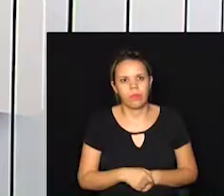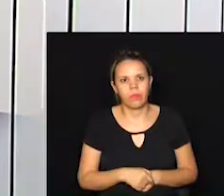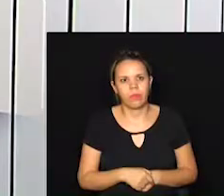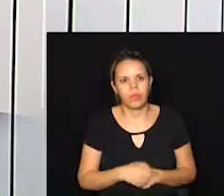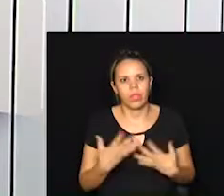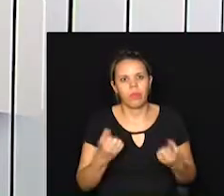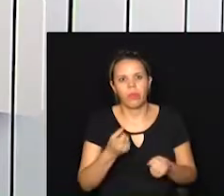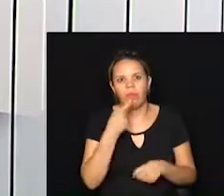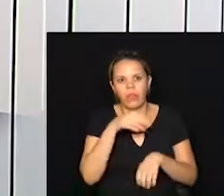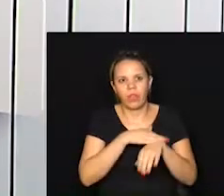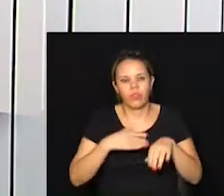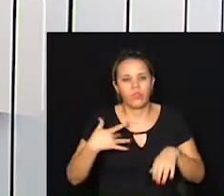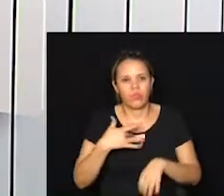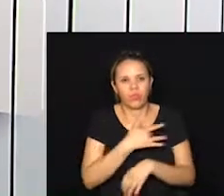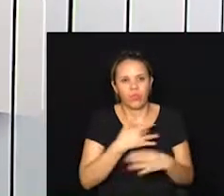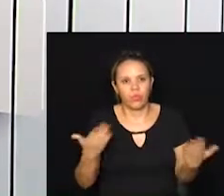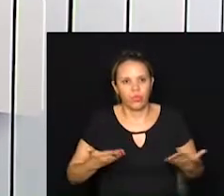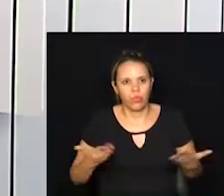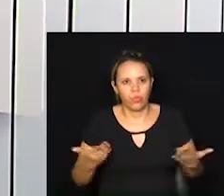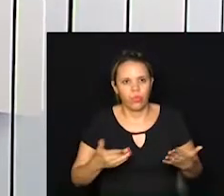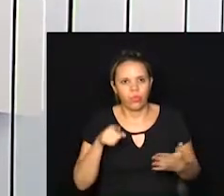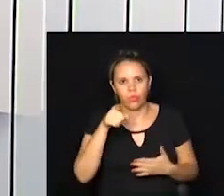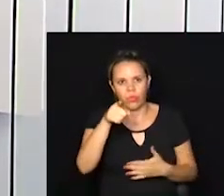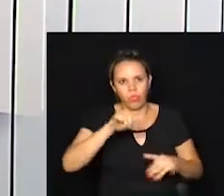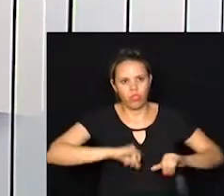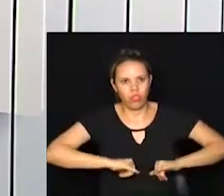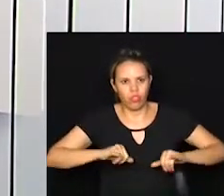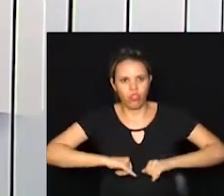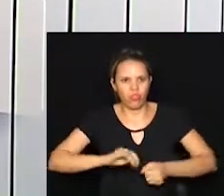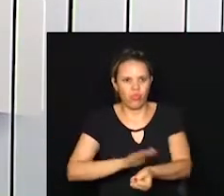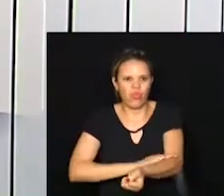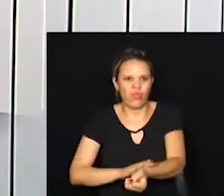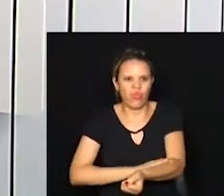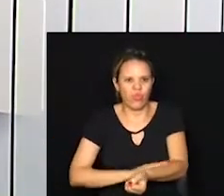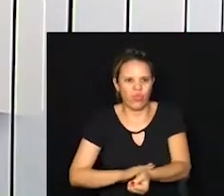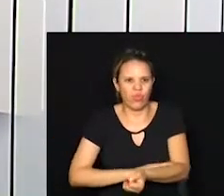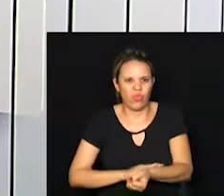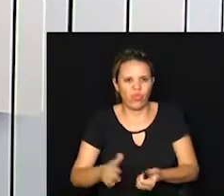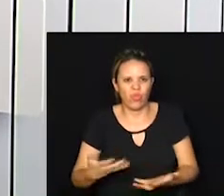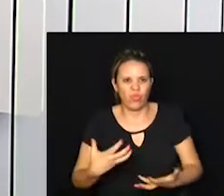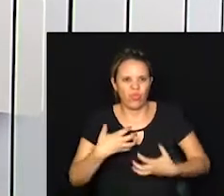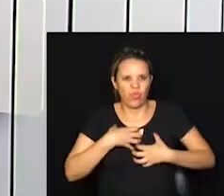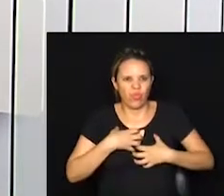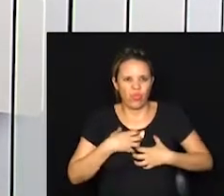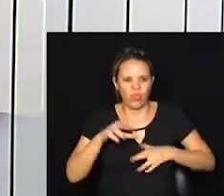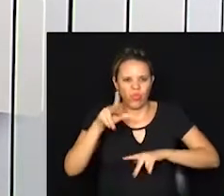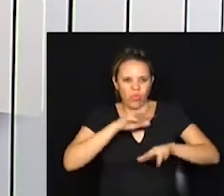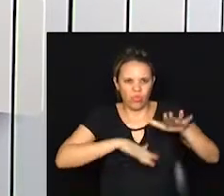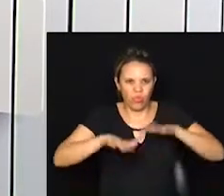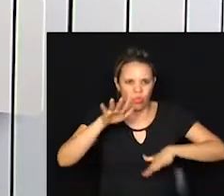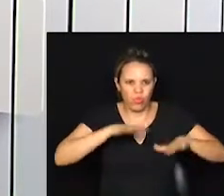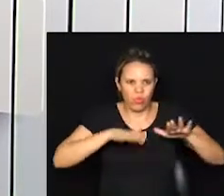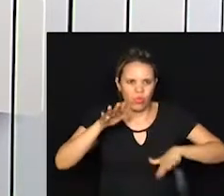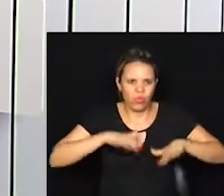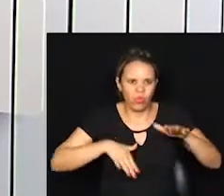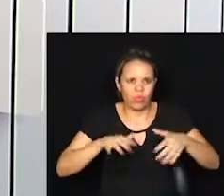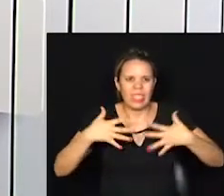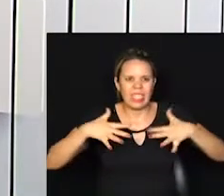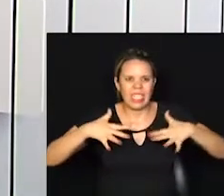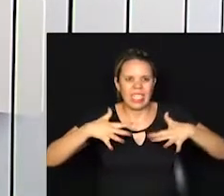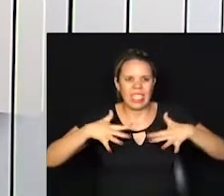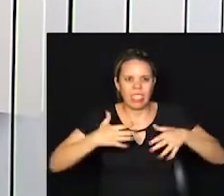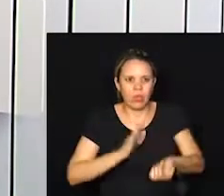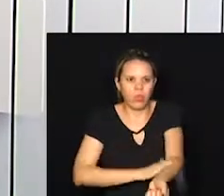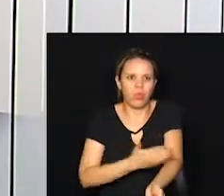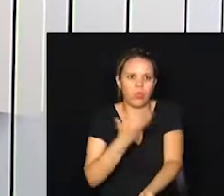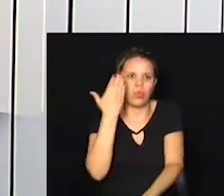Vamos falar sobre saúde agora para você que sofre com estresse, e os sintomas são os mais variados possíveis: tremores,